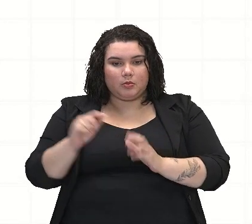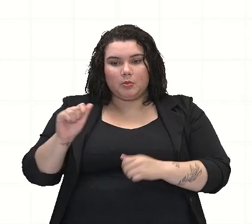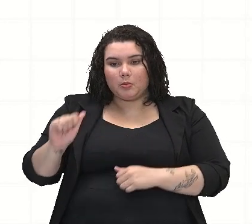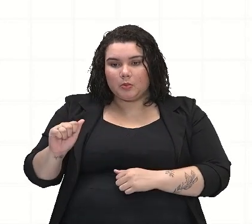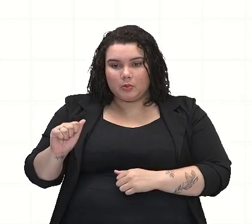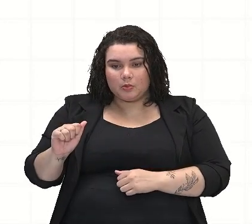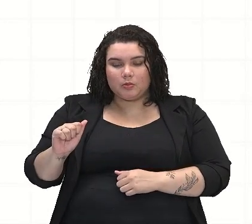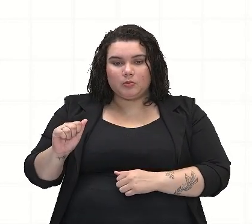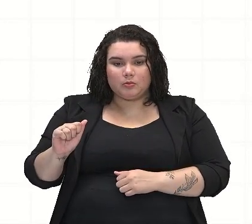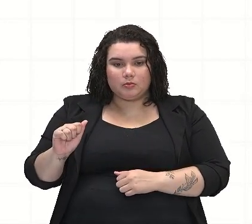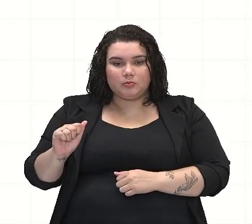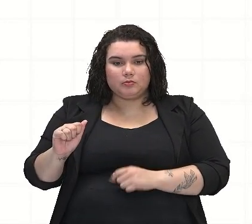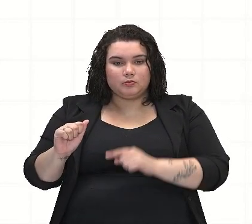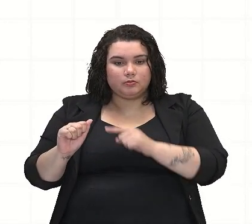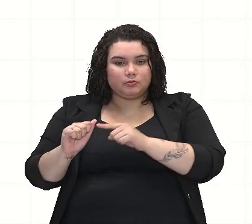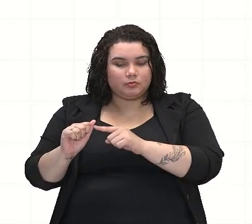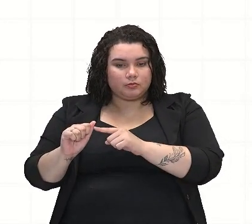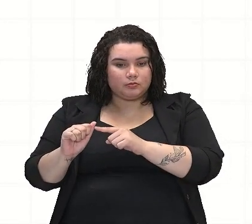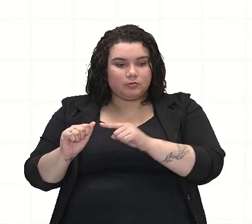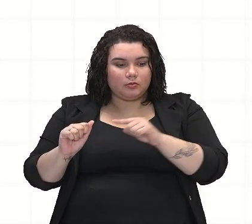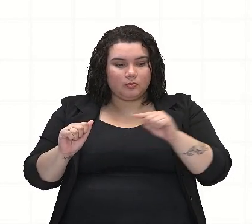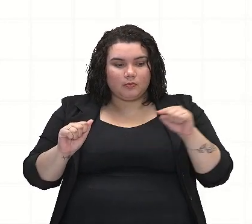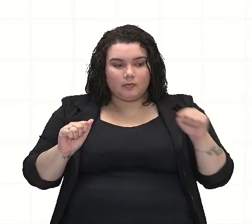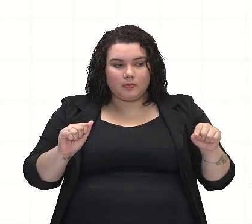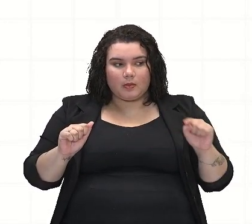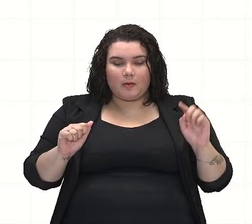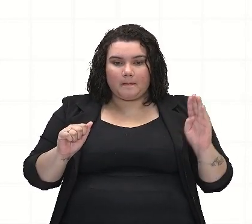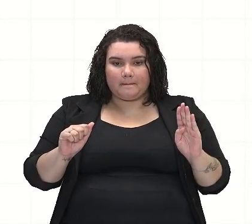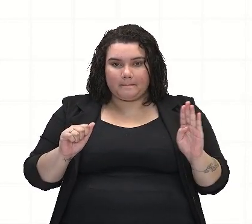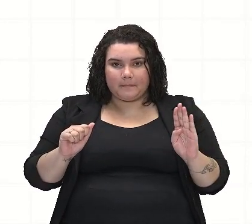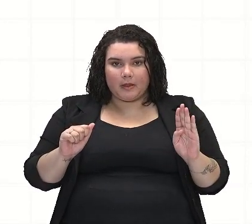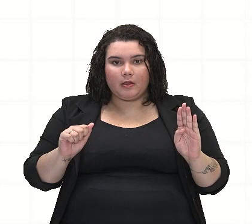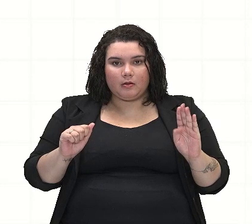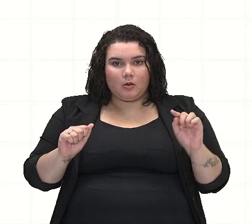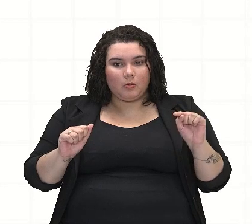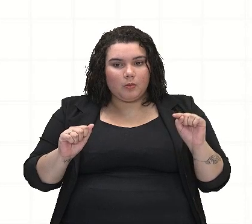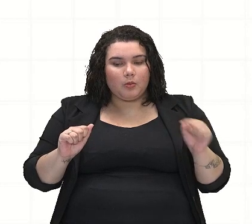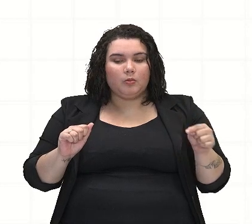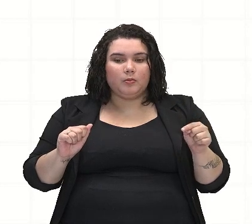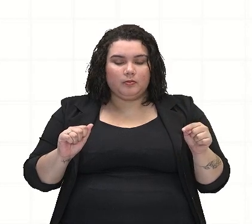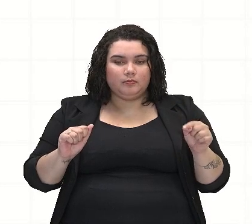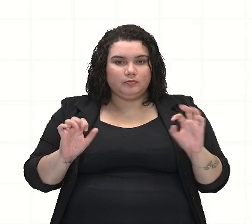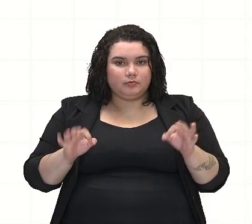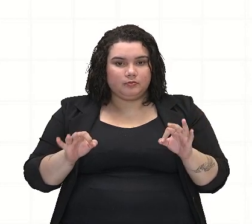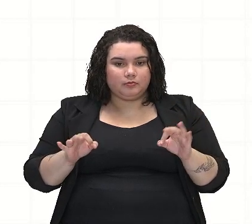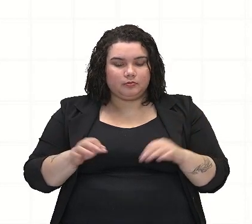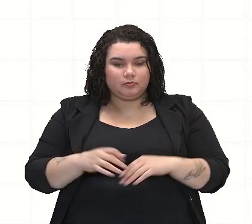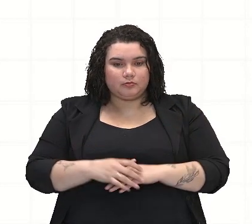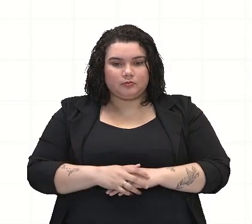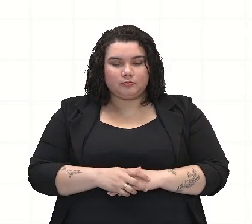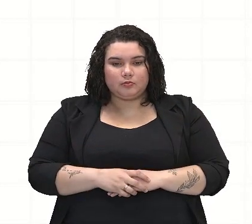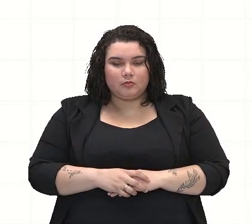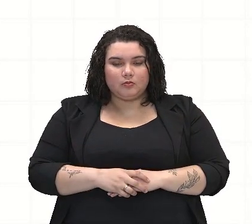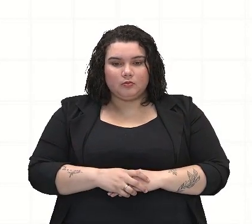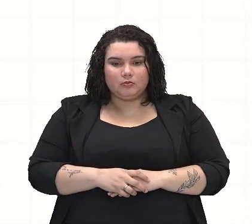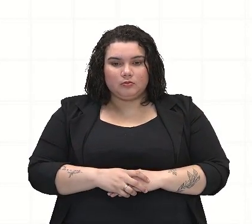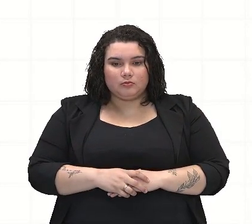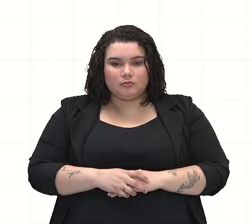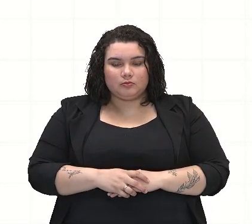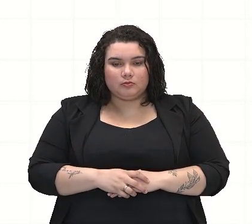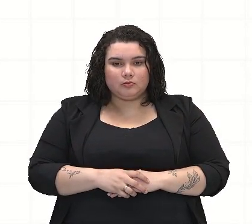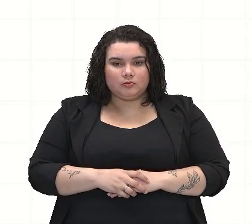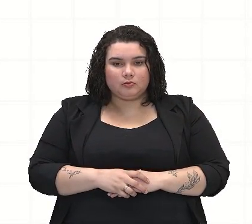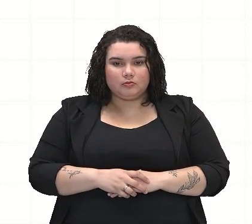né? De extremidade tem o ponto A e na outra extremidade é o ponto B. Tá? A medida desse